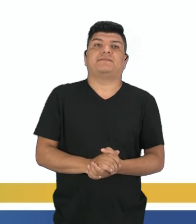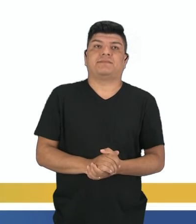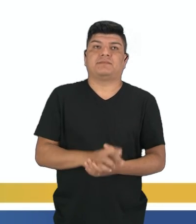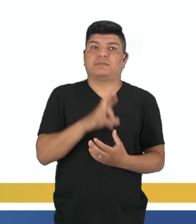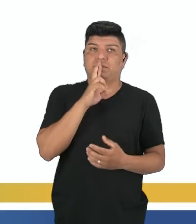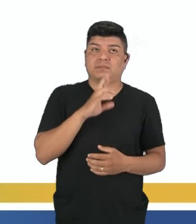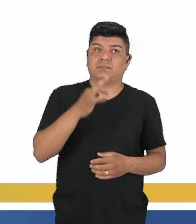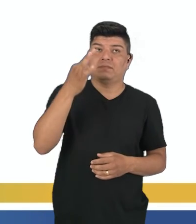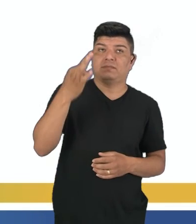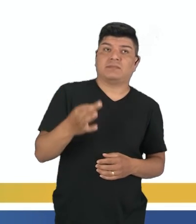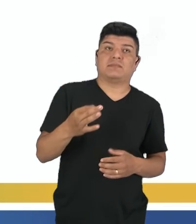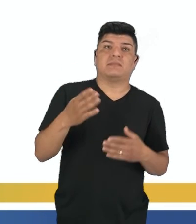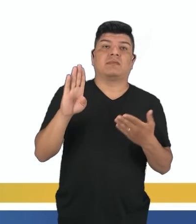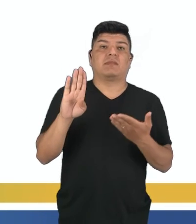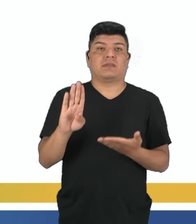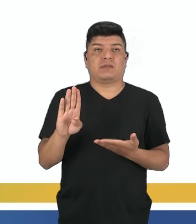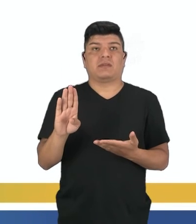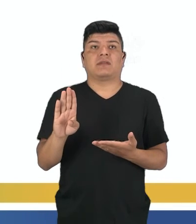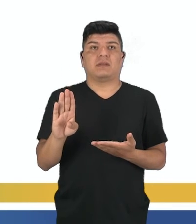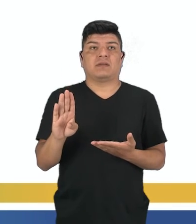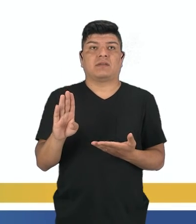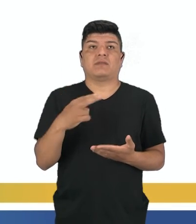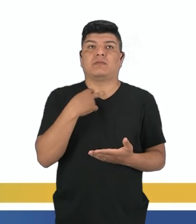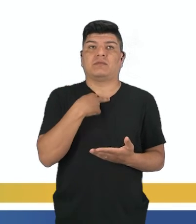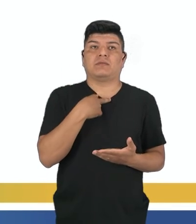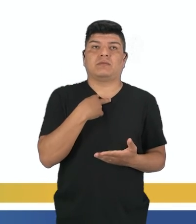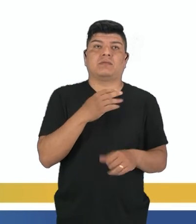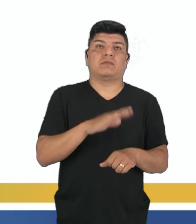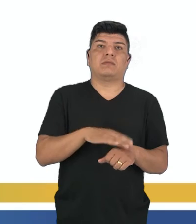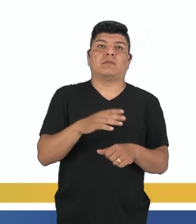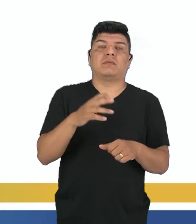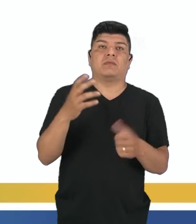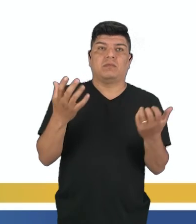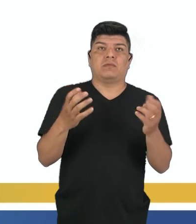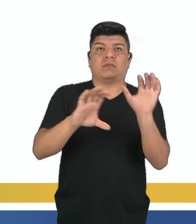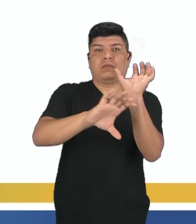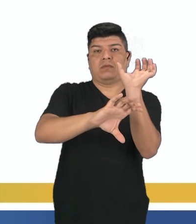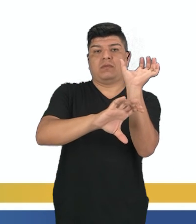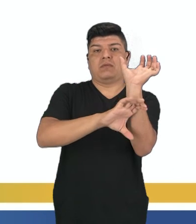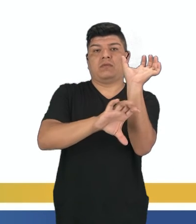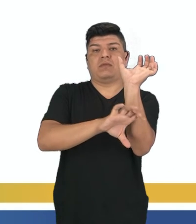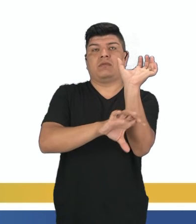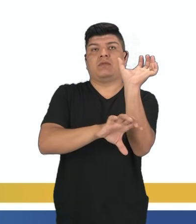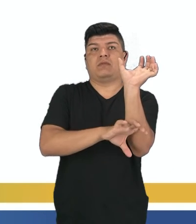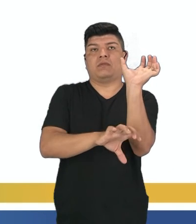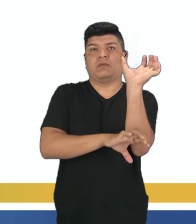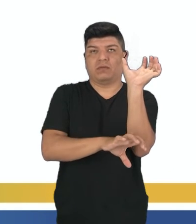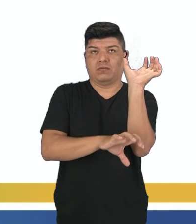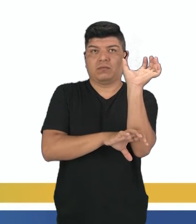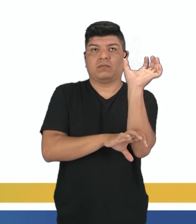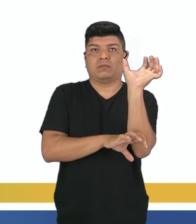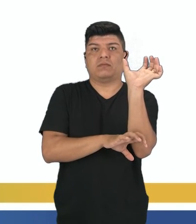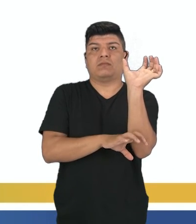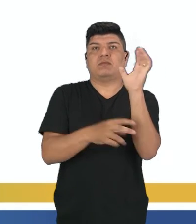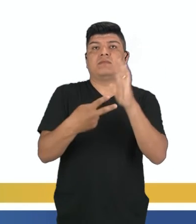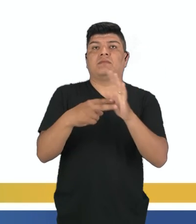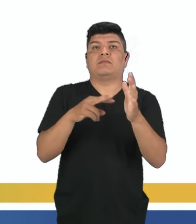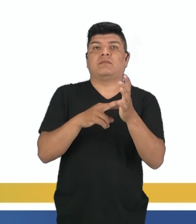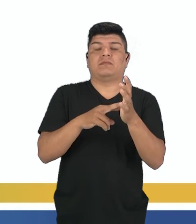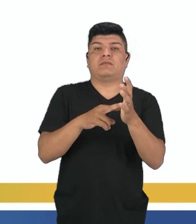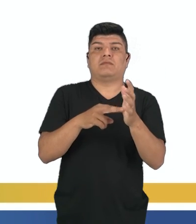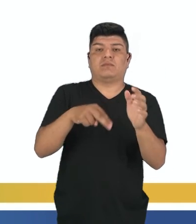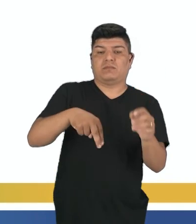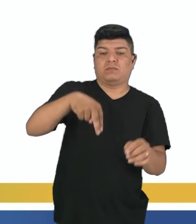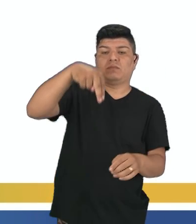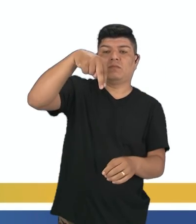a resposta correta é a letra B, né? A caatinga, ela corresponde à região